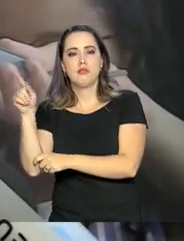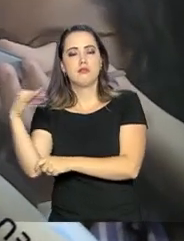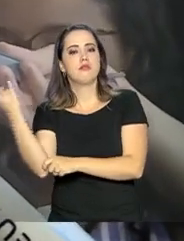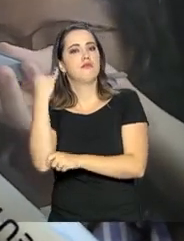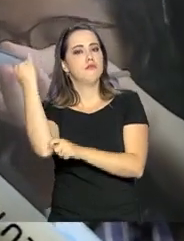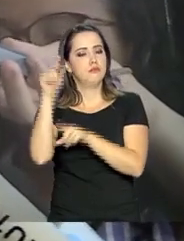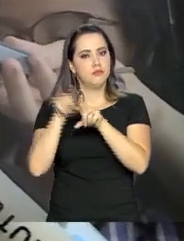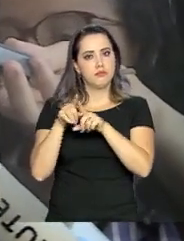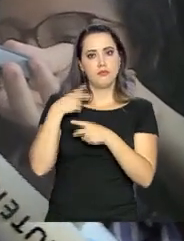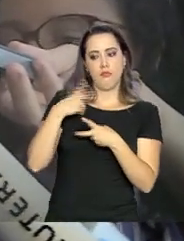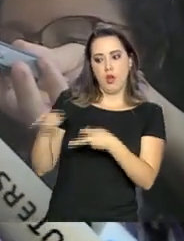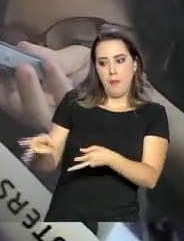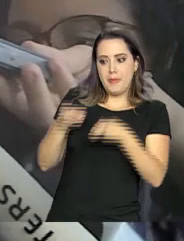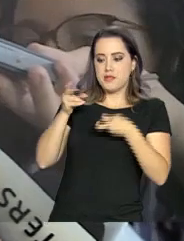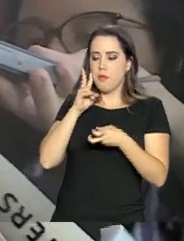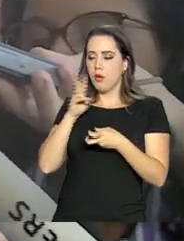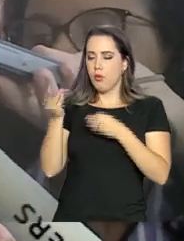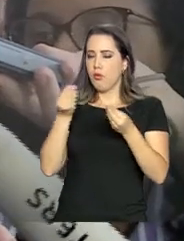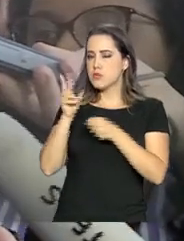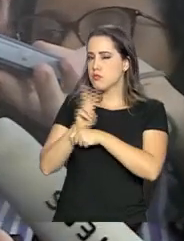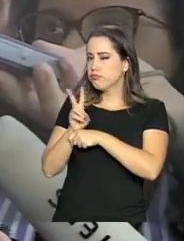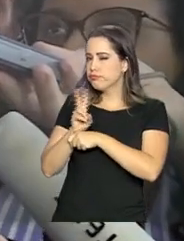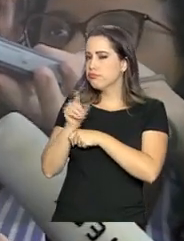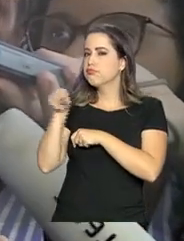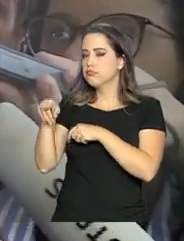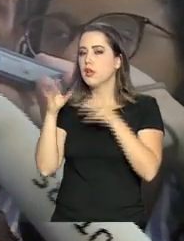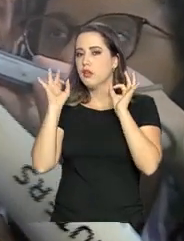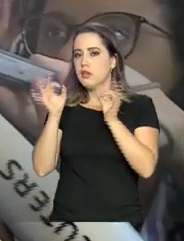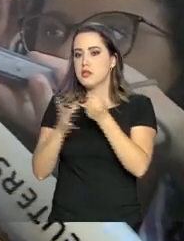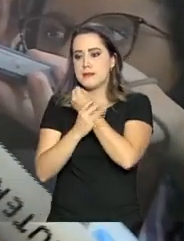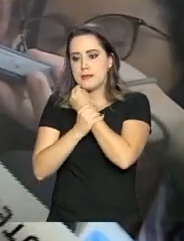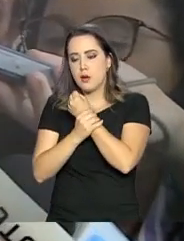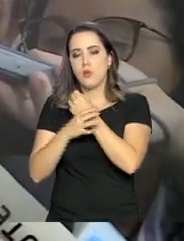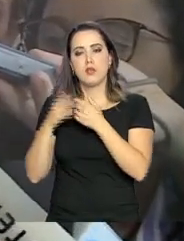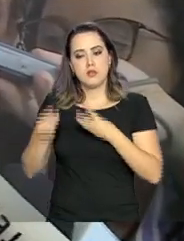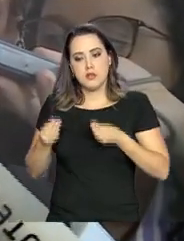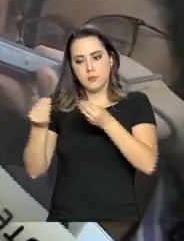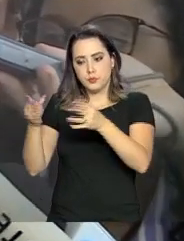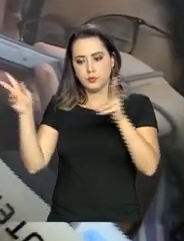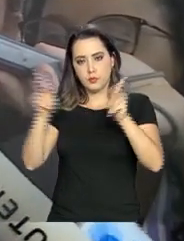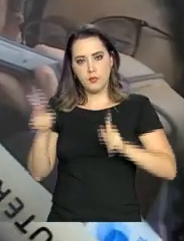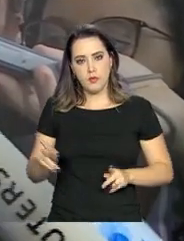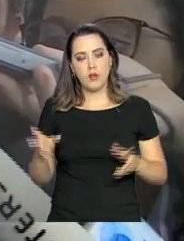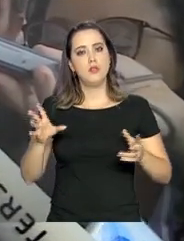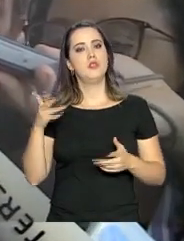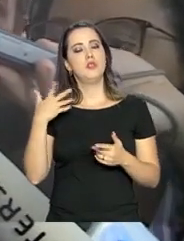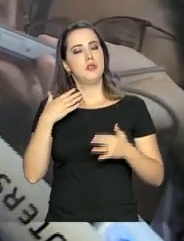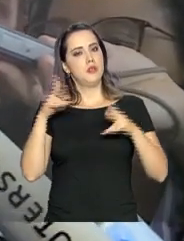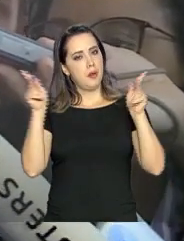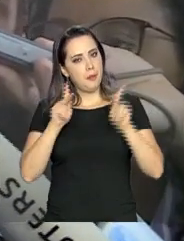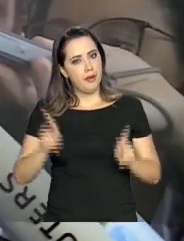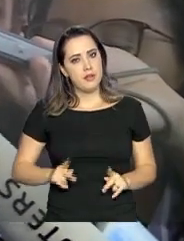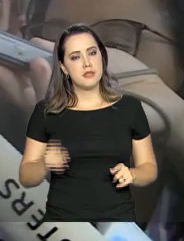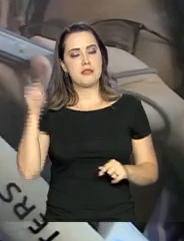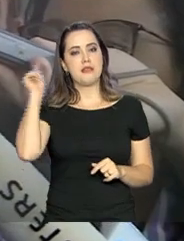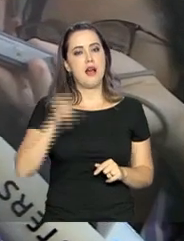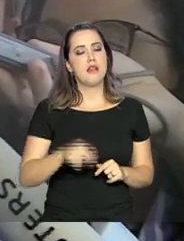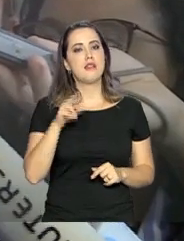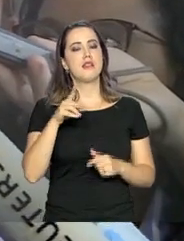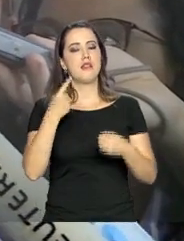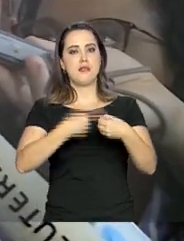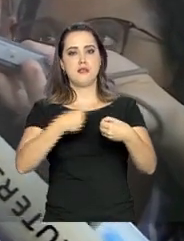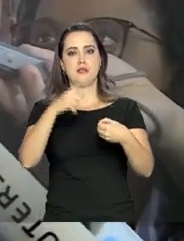para fazer uma inspeção e assegurar a busca da tranquilidade, do sossego e da paz aqui